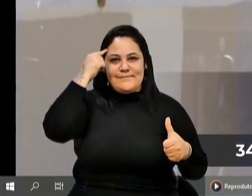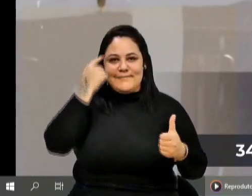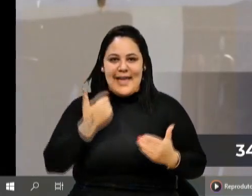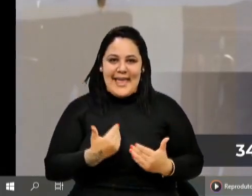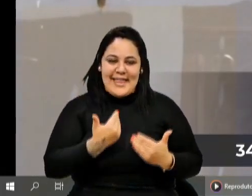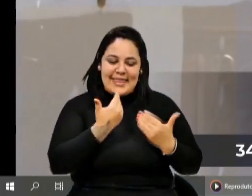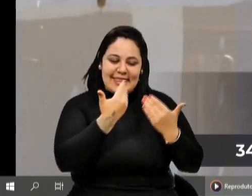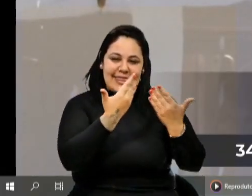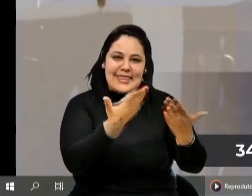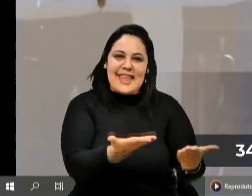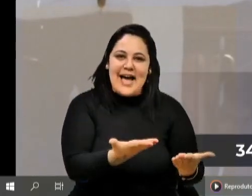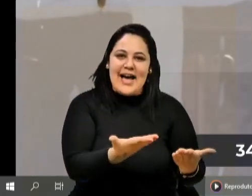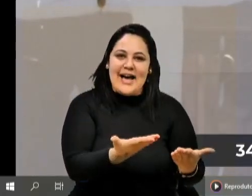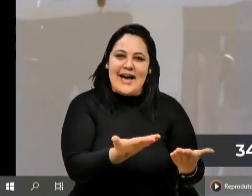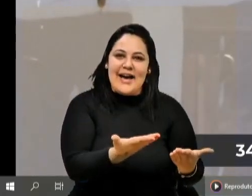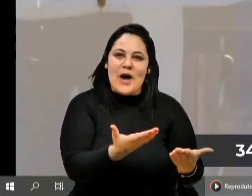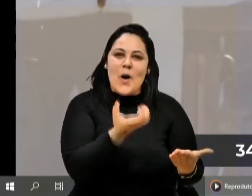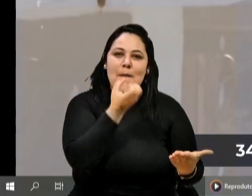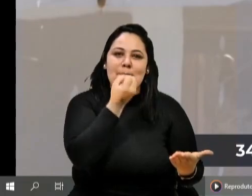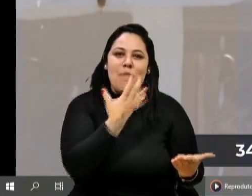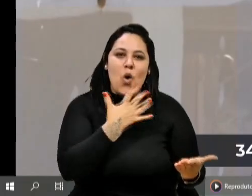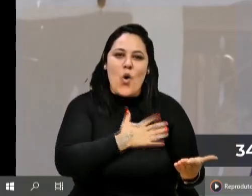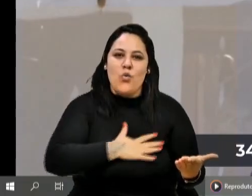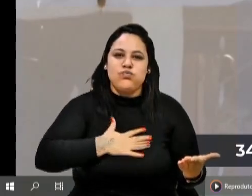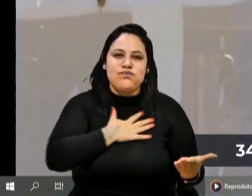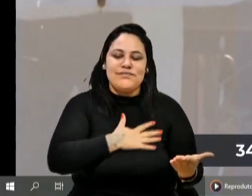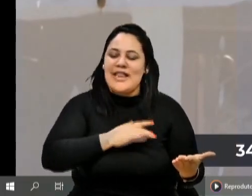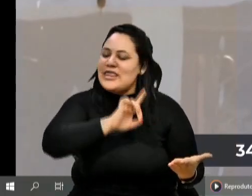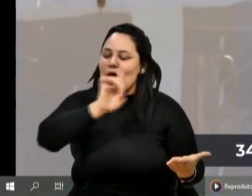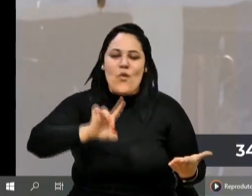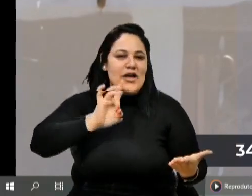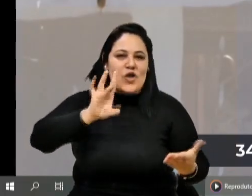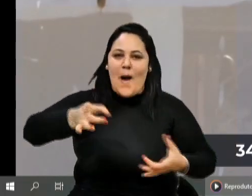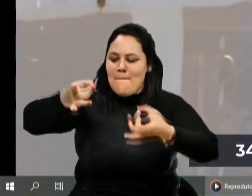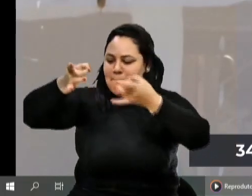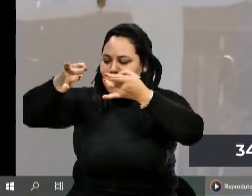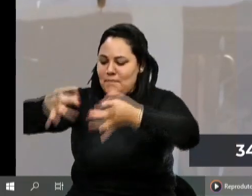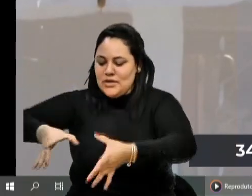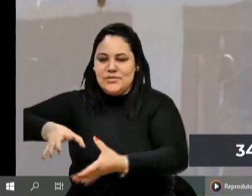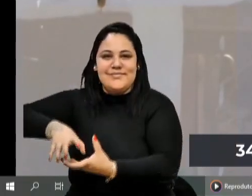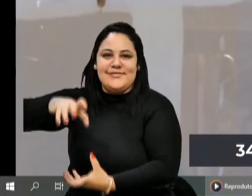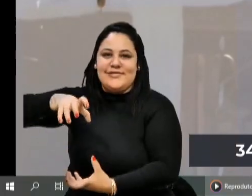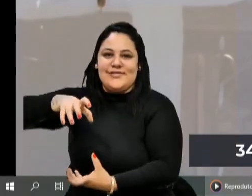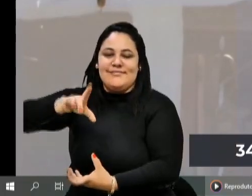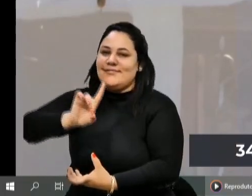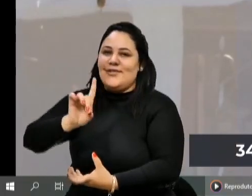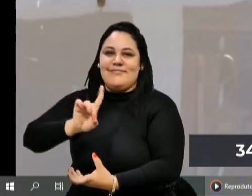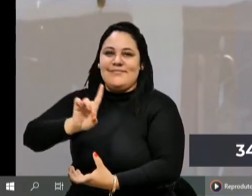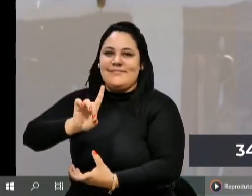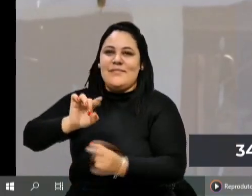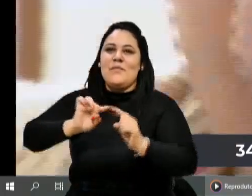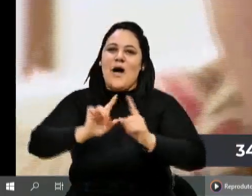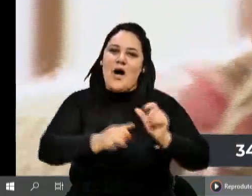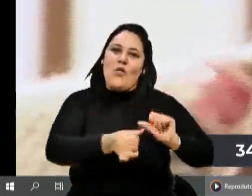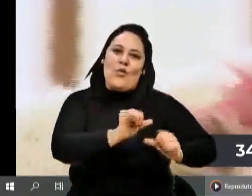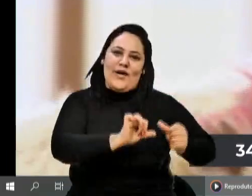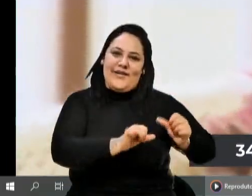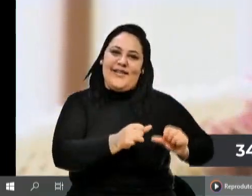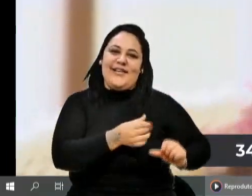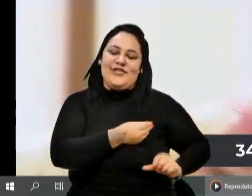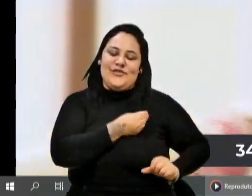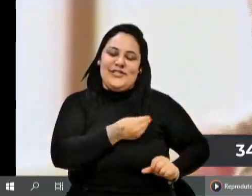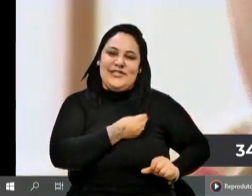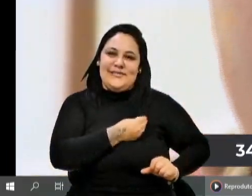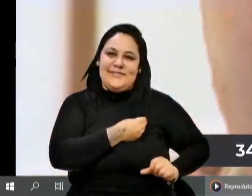aqui. Não ser só um depósito de idosos, e sim dar uma qualidade de vida para aqueles idosos que já fizeram tanto por Caxias,